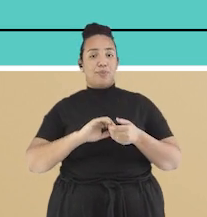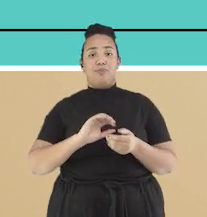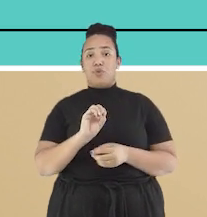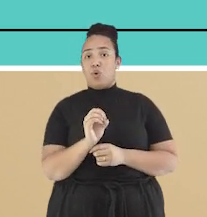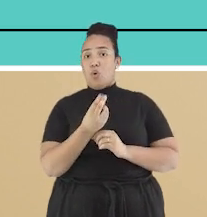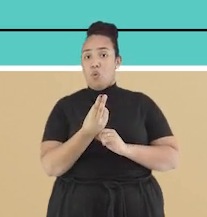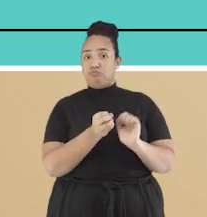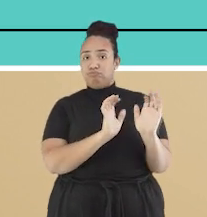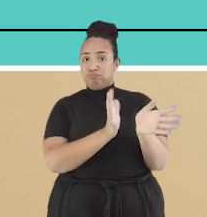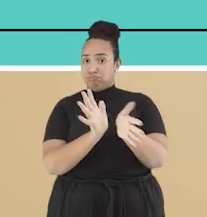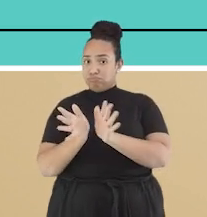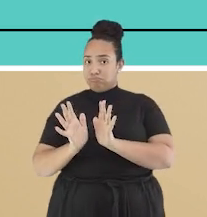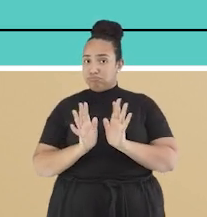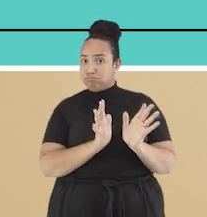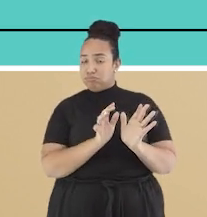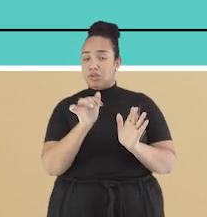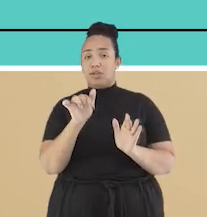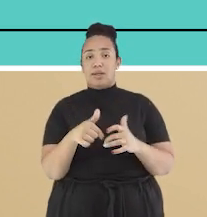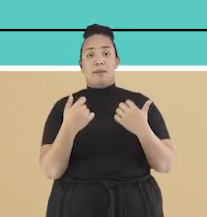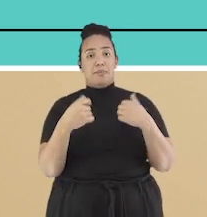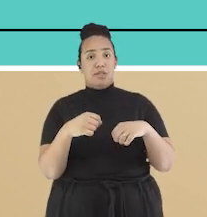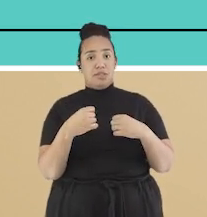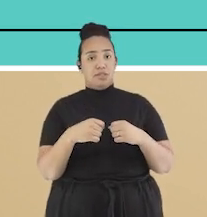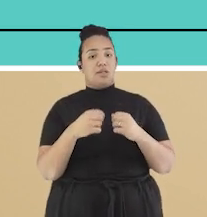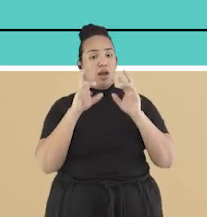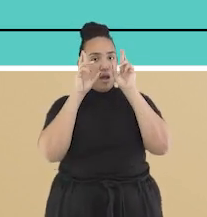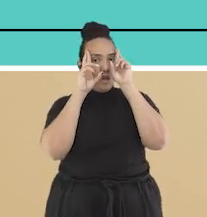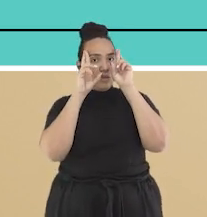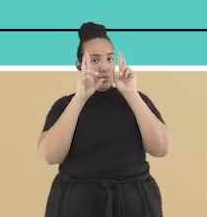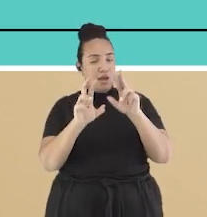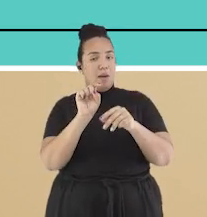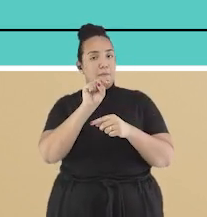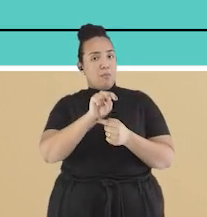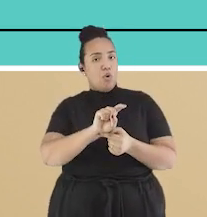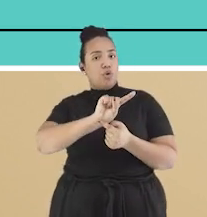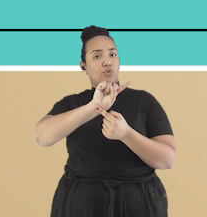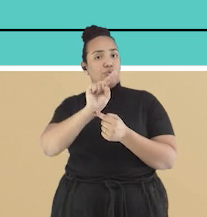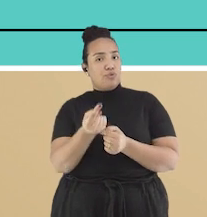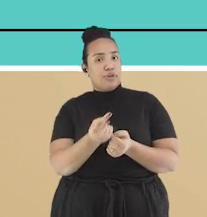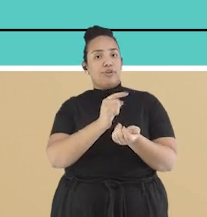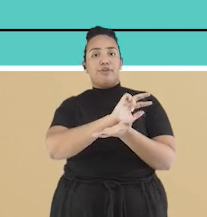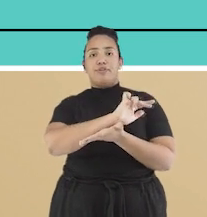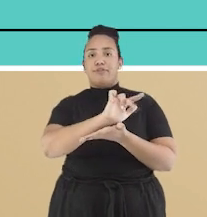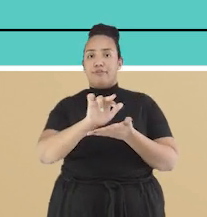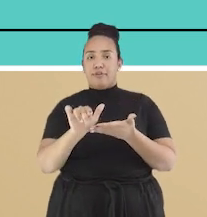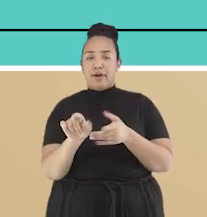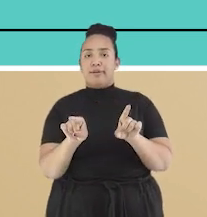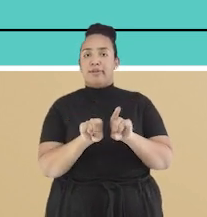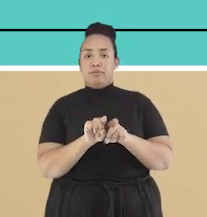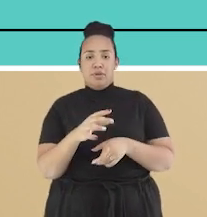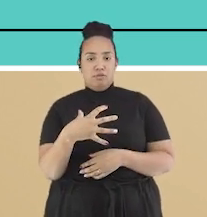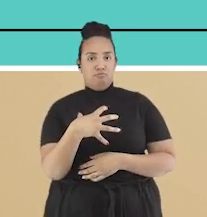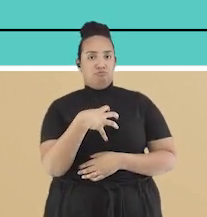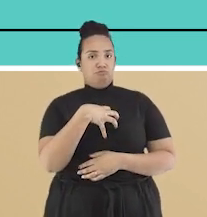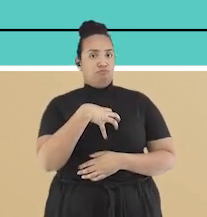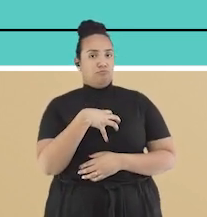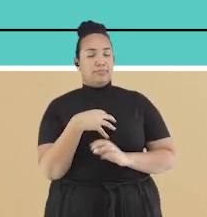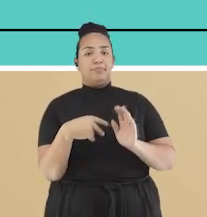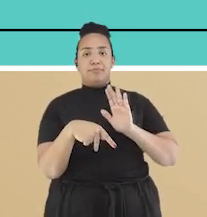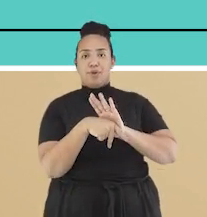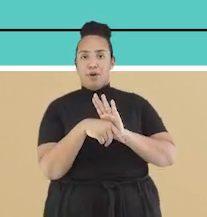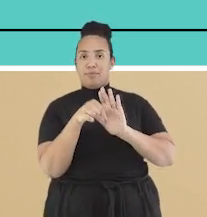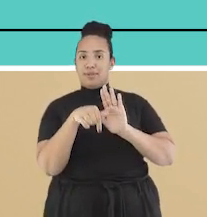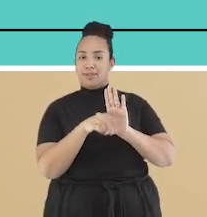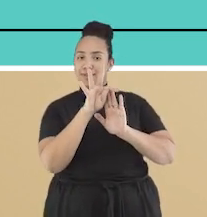e fluente, que respeite o ritmo, as pausas, as hesitações, a entonação,